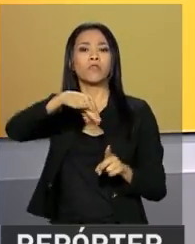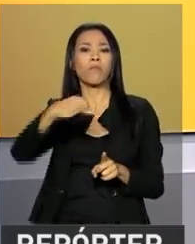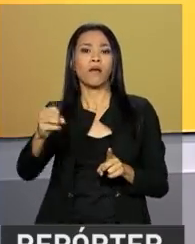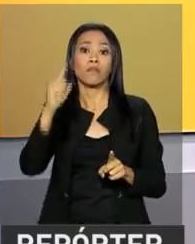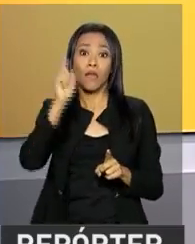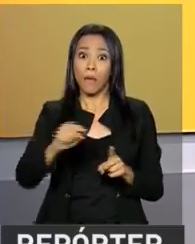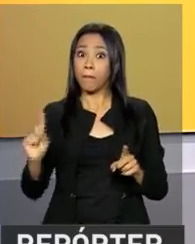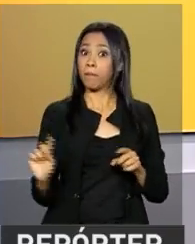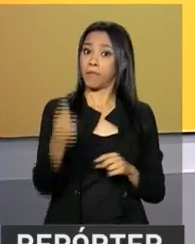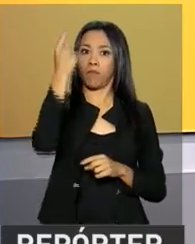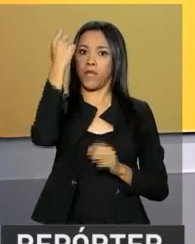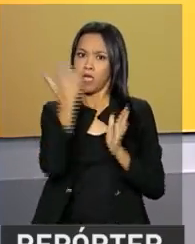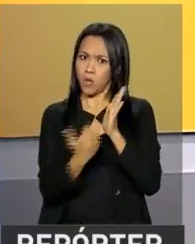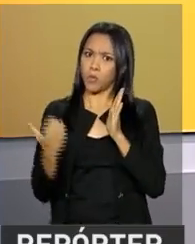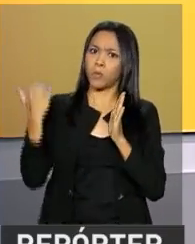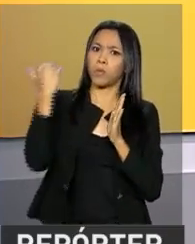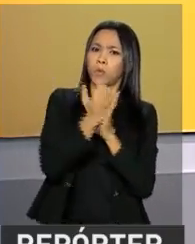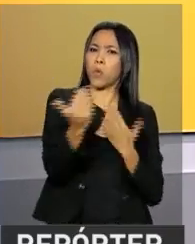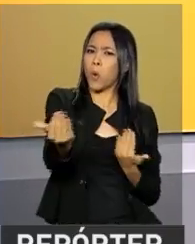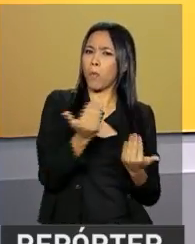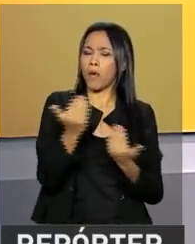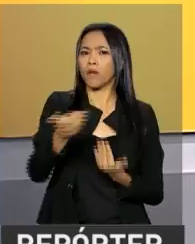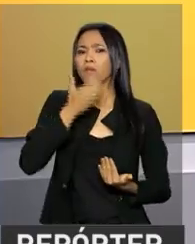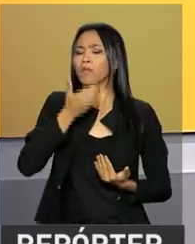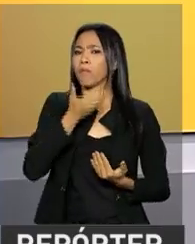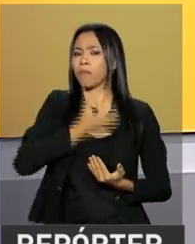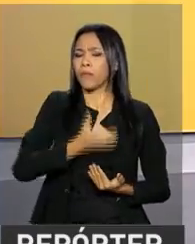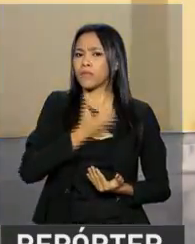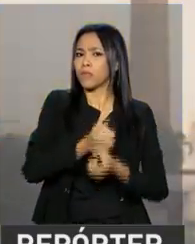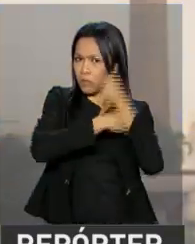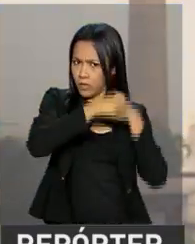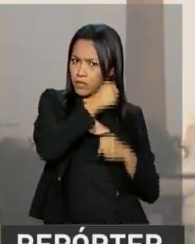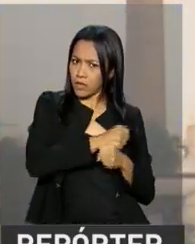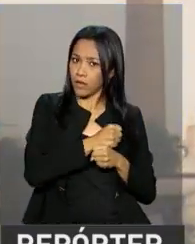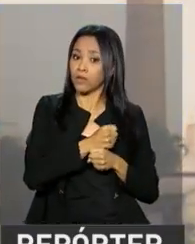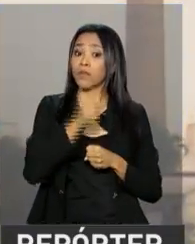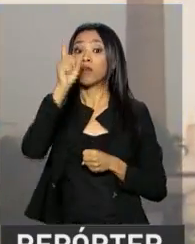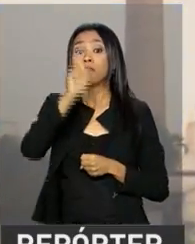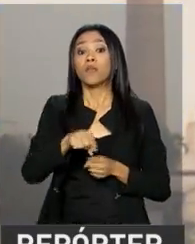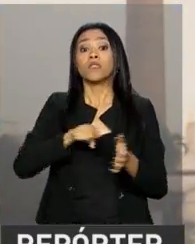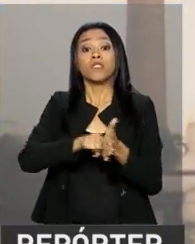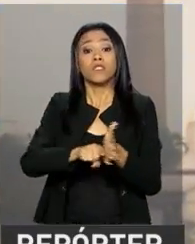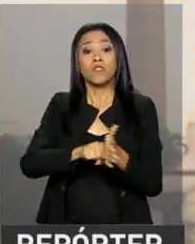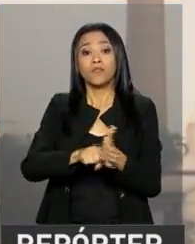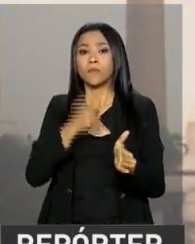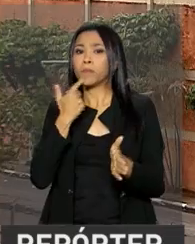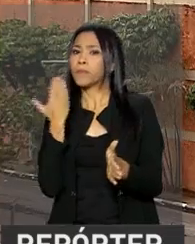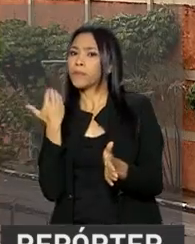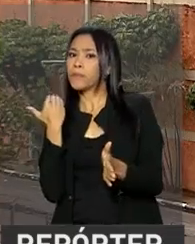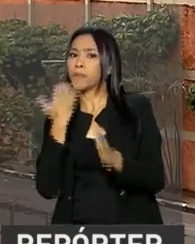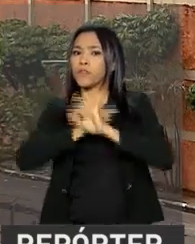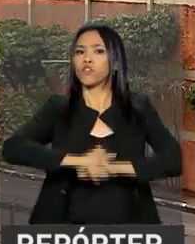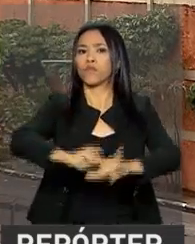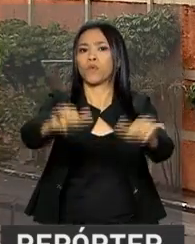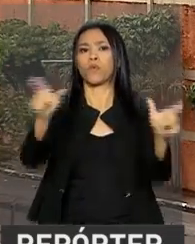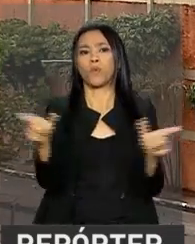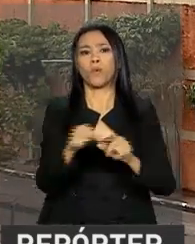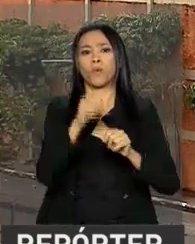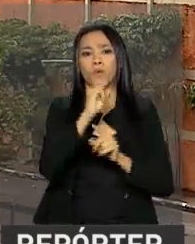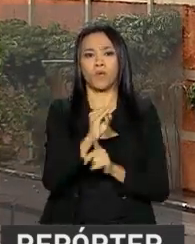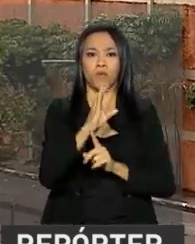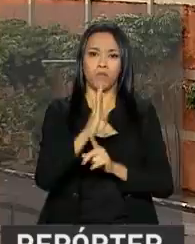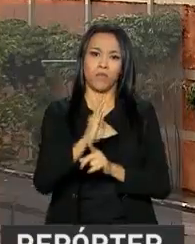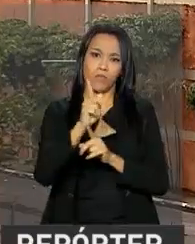primeira alta desde dezembro do ano passado. De acordo com dados divulgados agora há pouco pelo IBGE, as